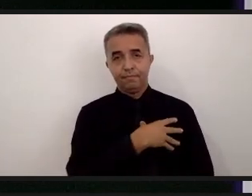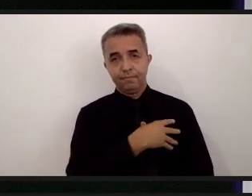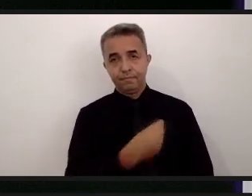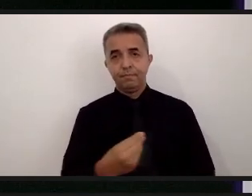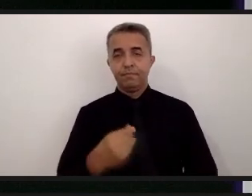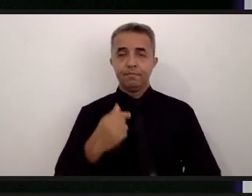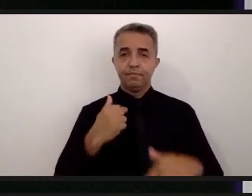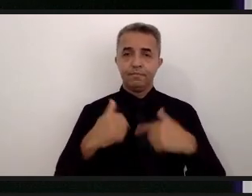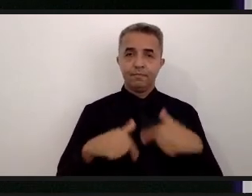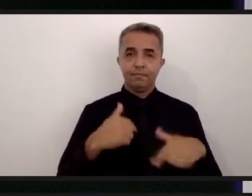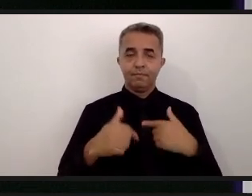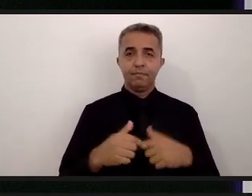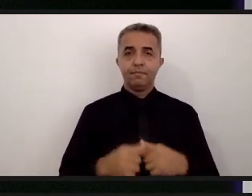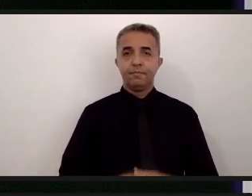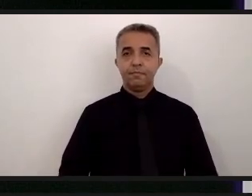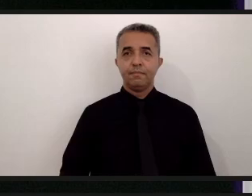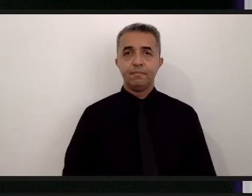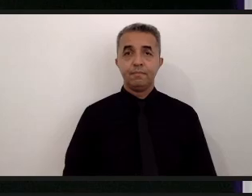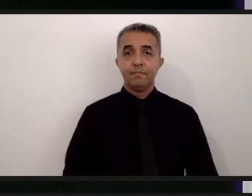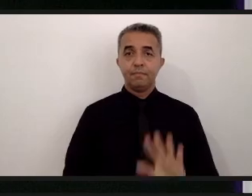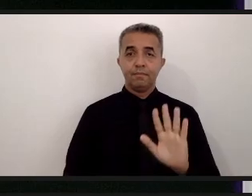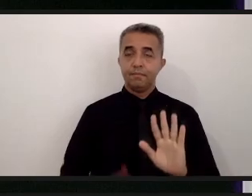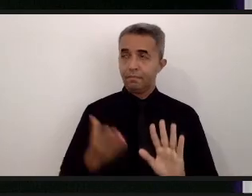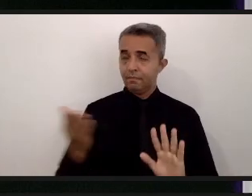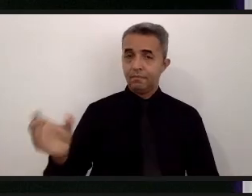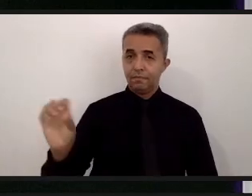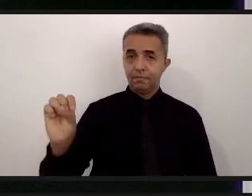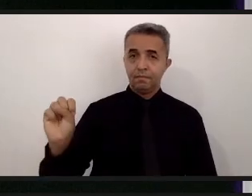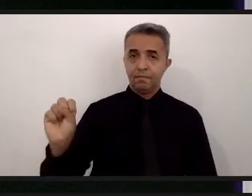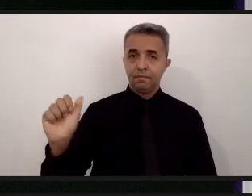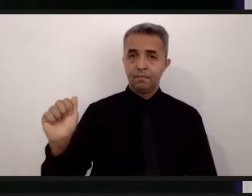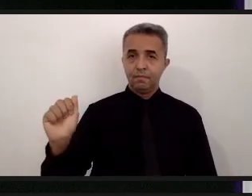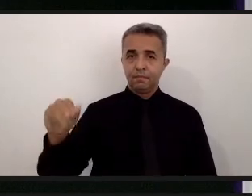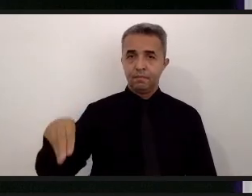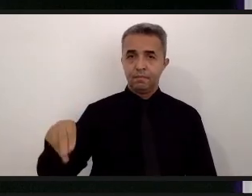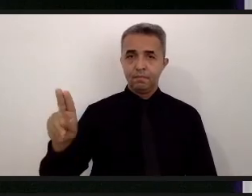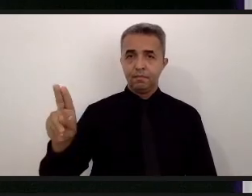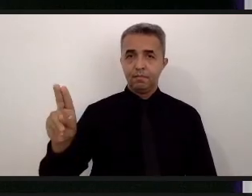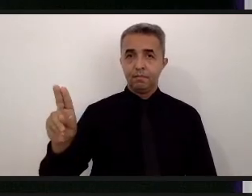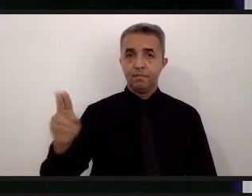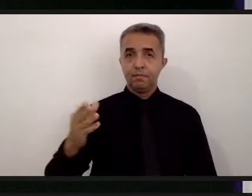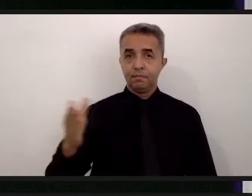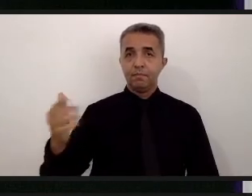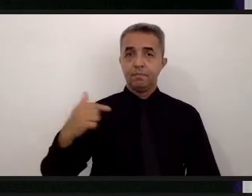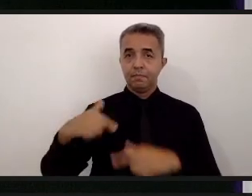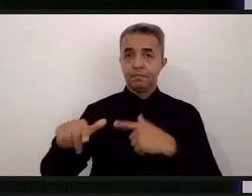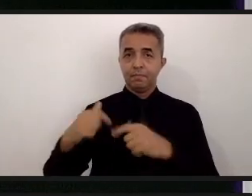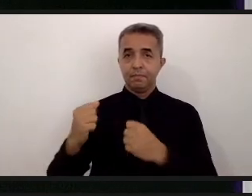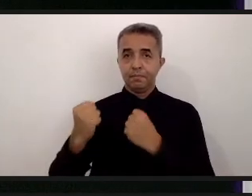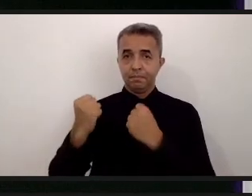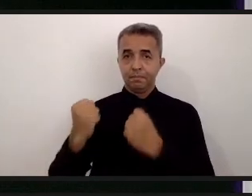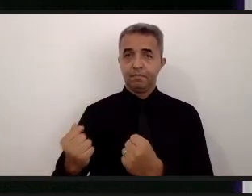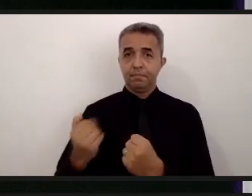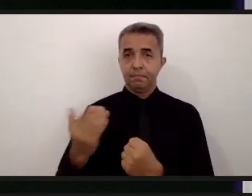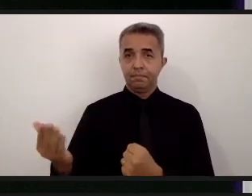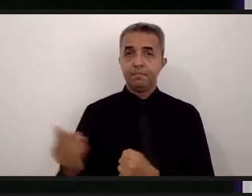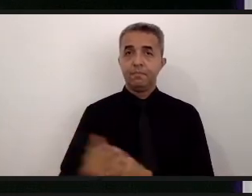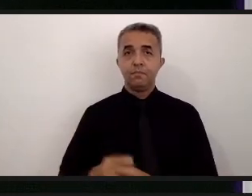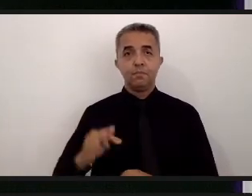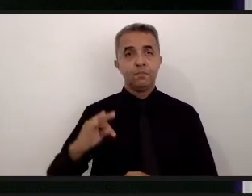O SAMU é um serviço que exige muito, muito mesmo, de todos os